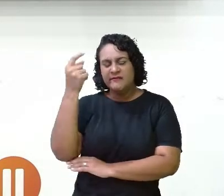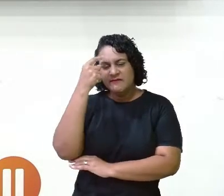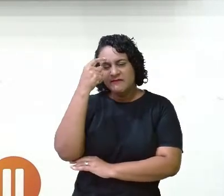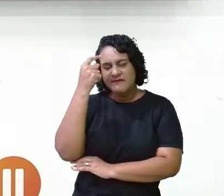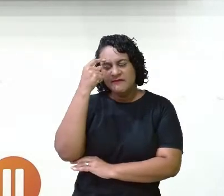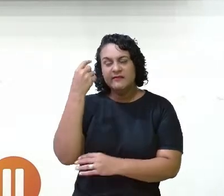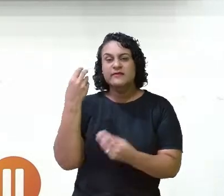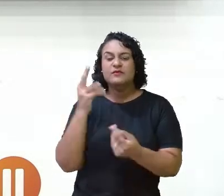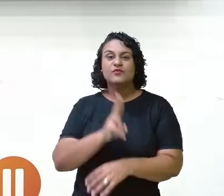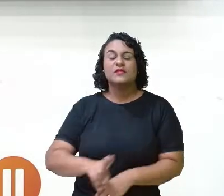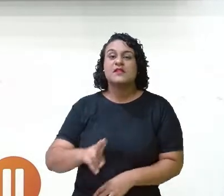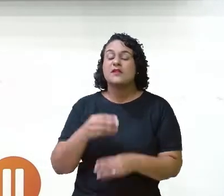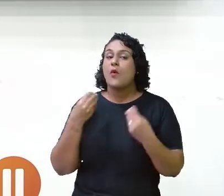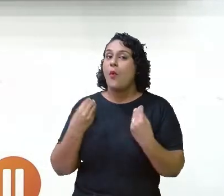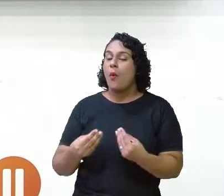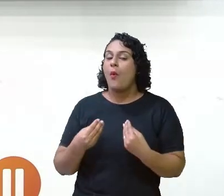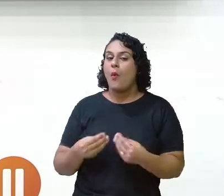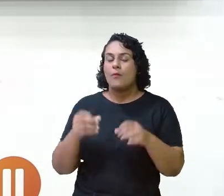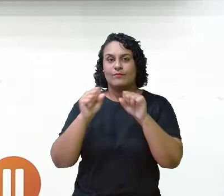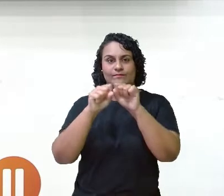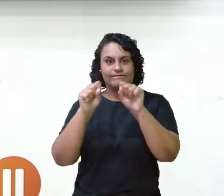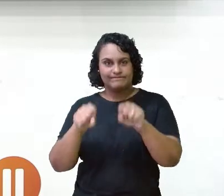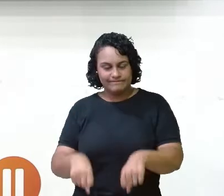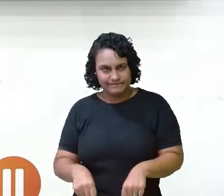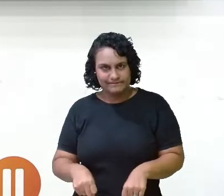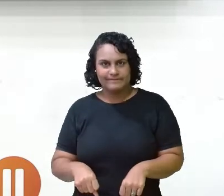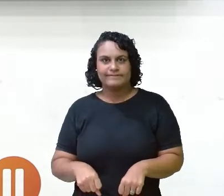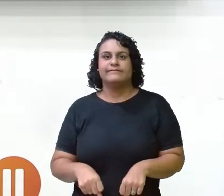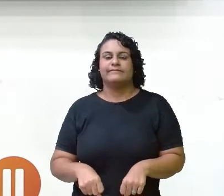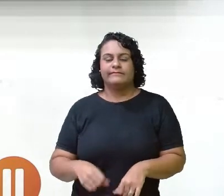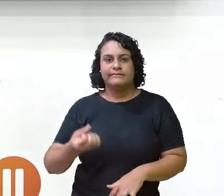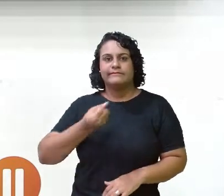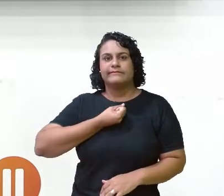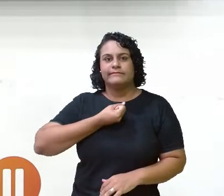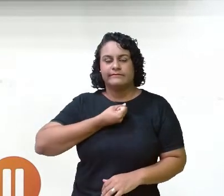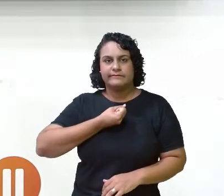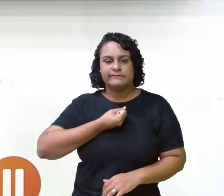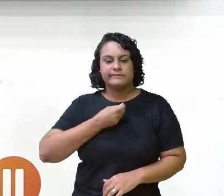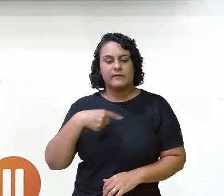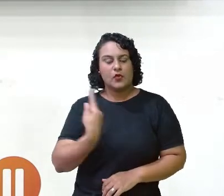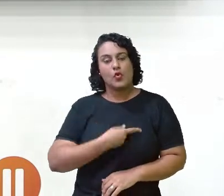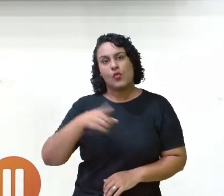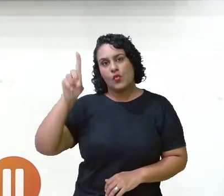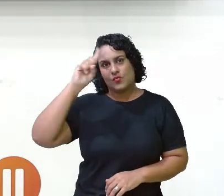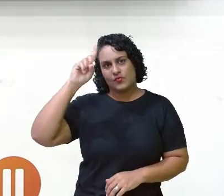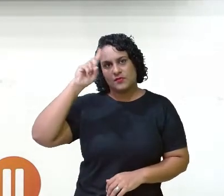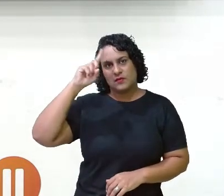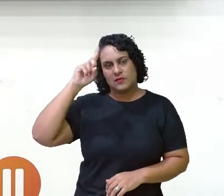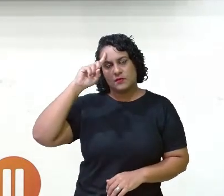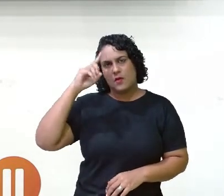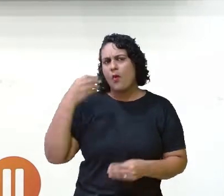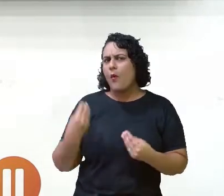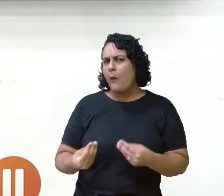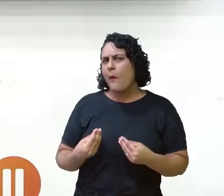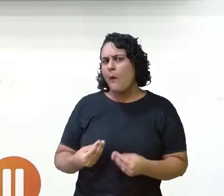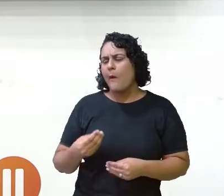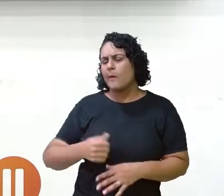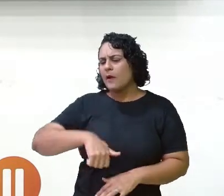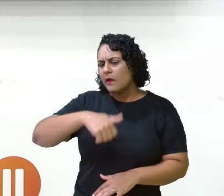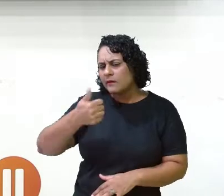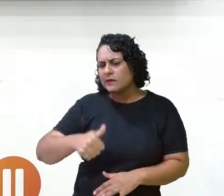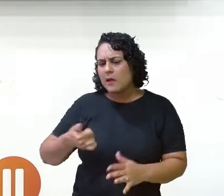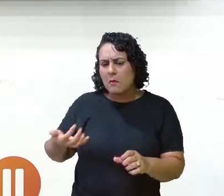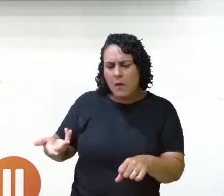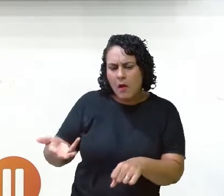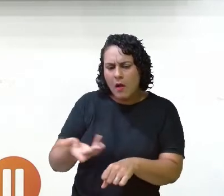gente utiliza esses sistemas de numeração no nosso cotidiano, né? Como é que a gente consegue analisar